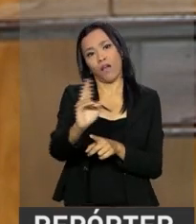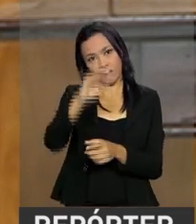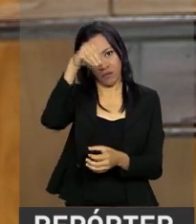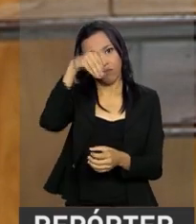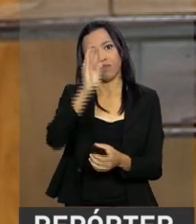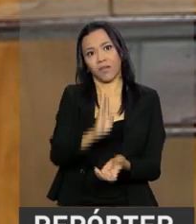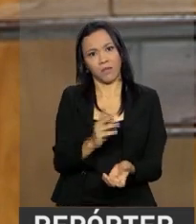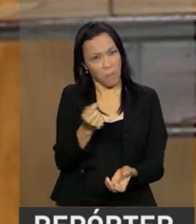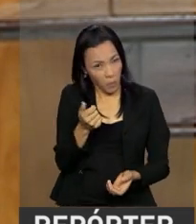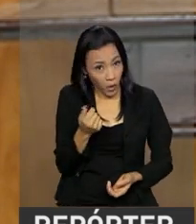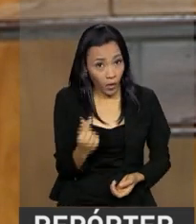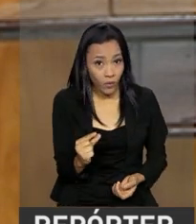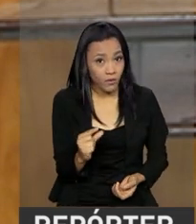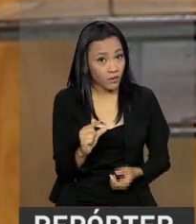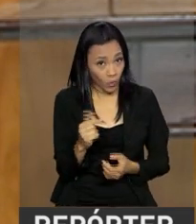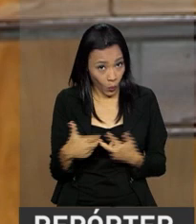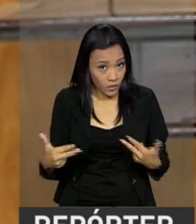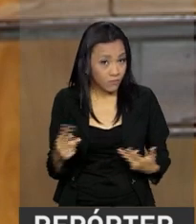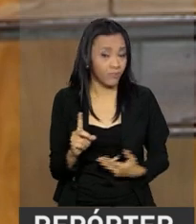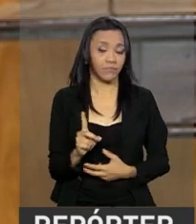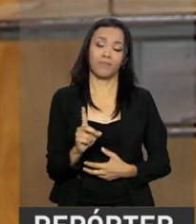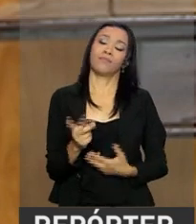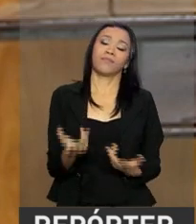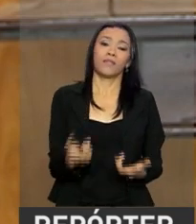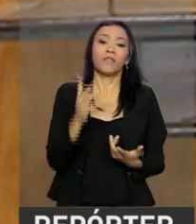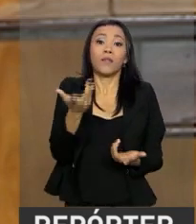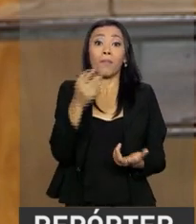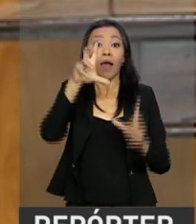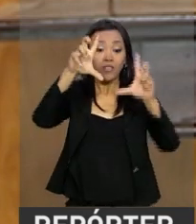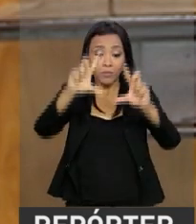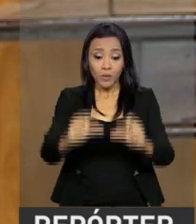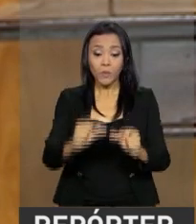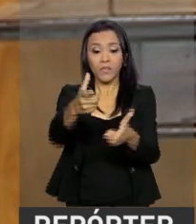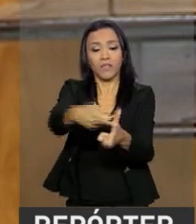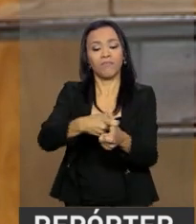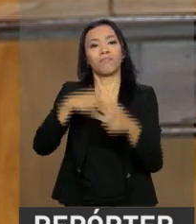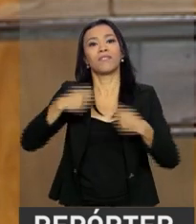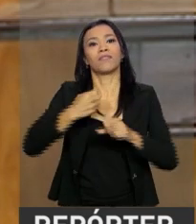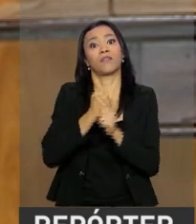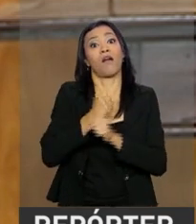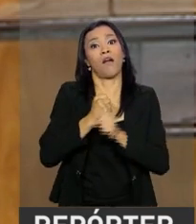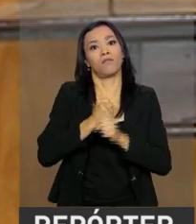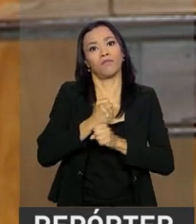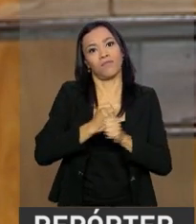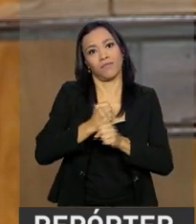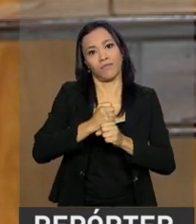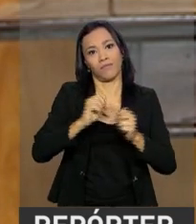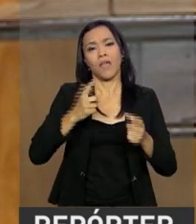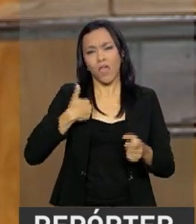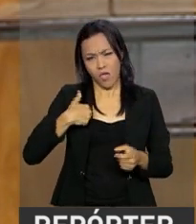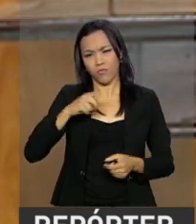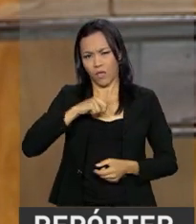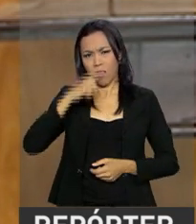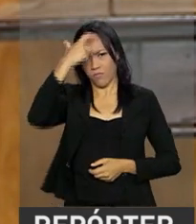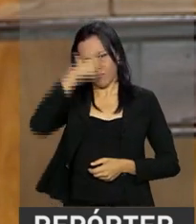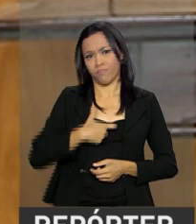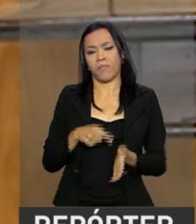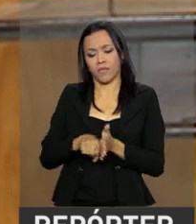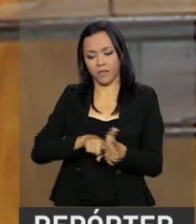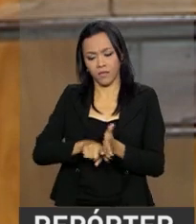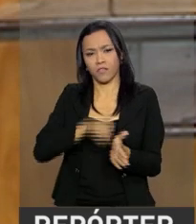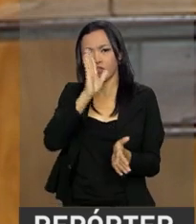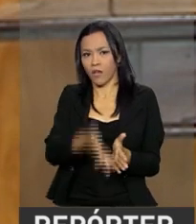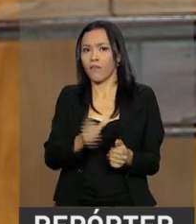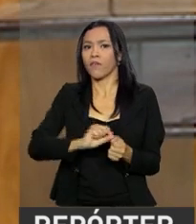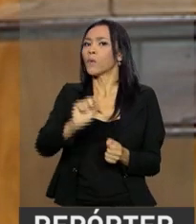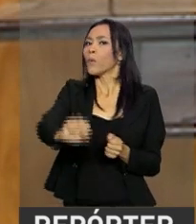Não é pouca coisa, não é? E para eliminar esse déficit, você precisa de alguns anos. Aliás, eu tenho pesquisas feitas que